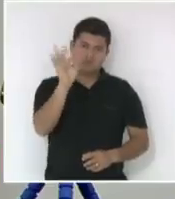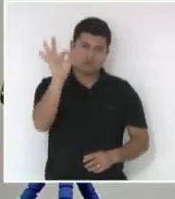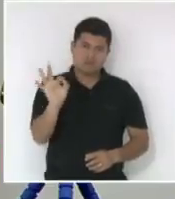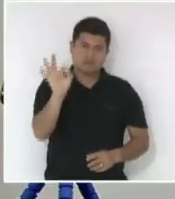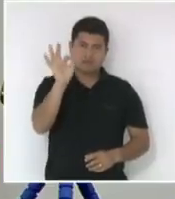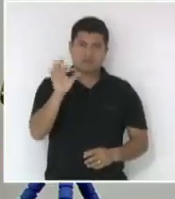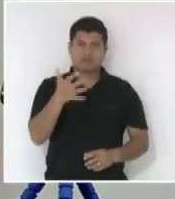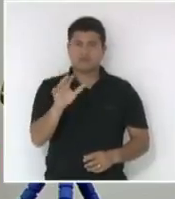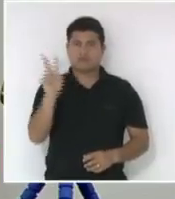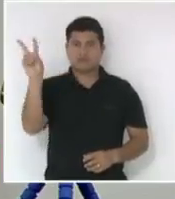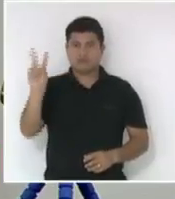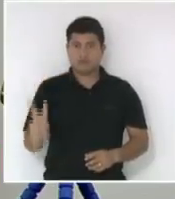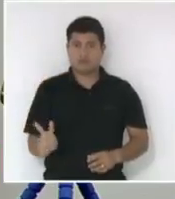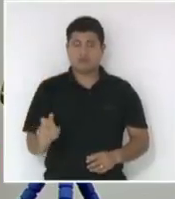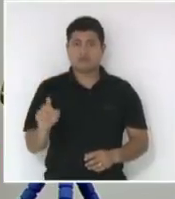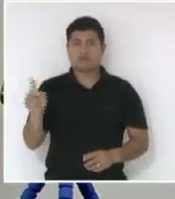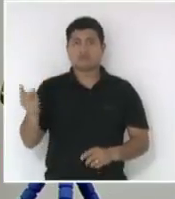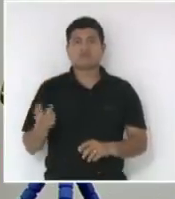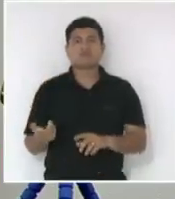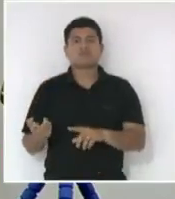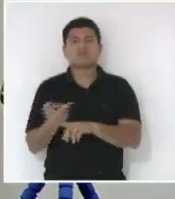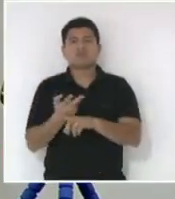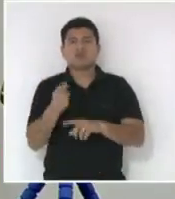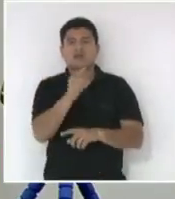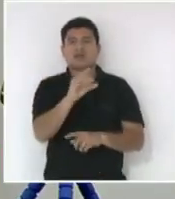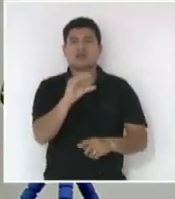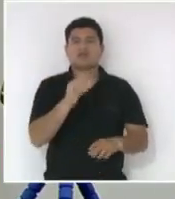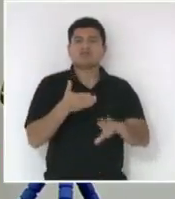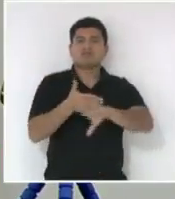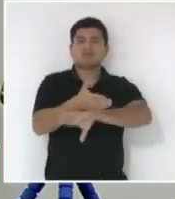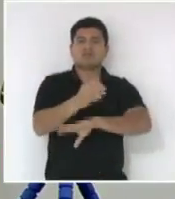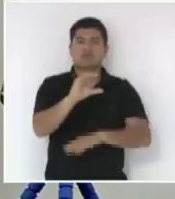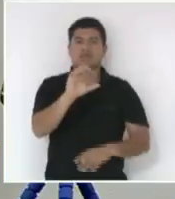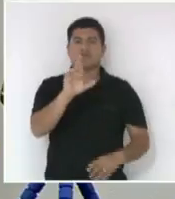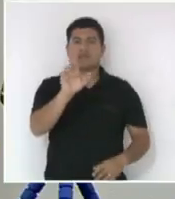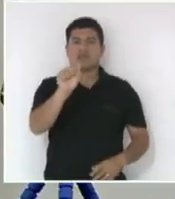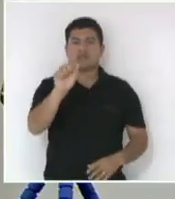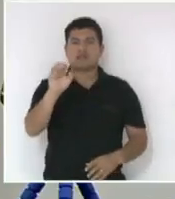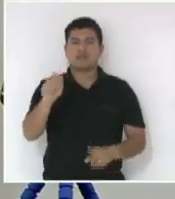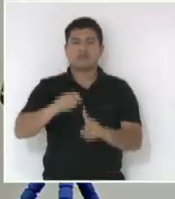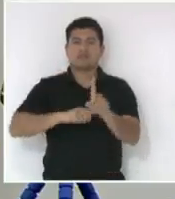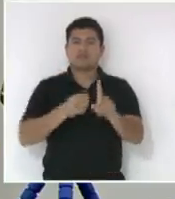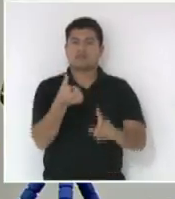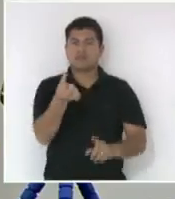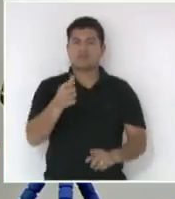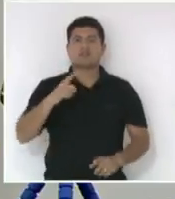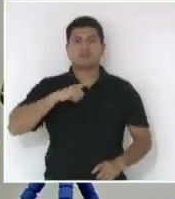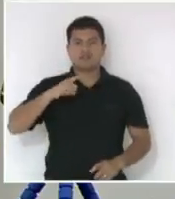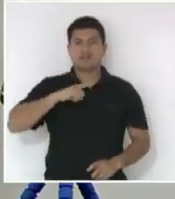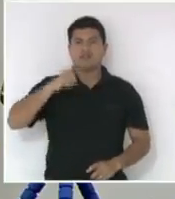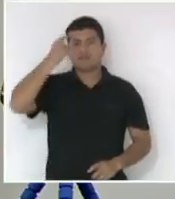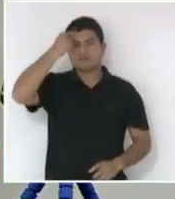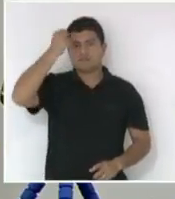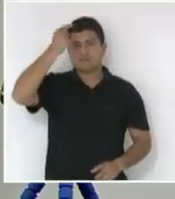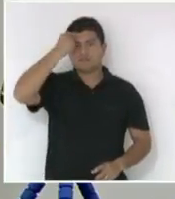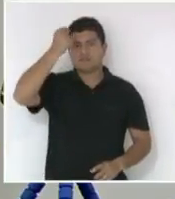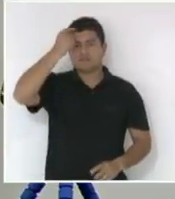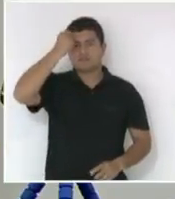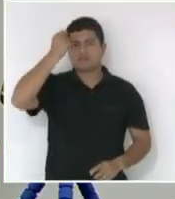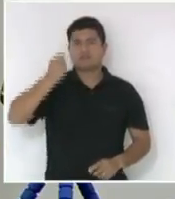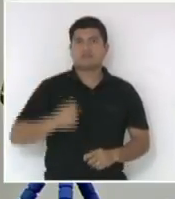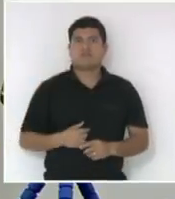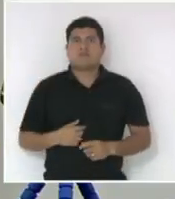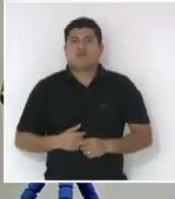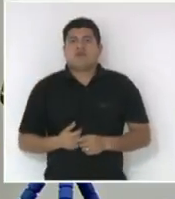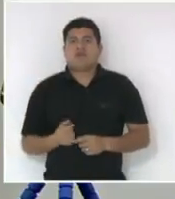que procuraram o CRAI, nesses 6 meses, possuem curso superior, de acordo com